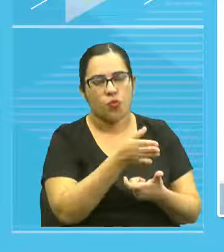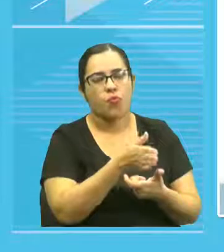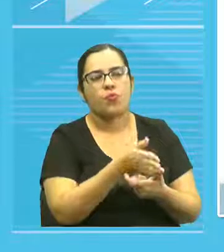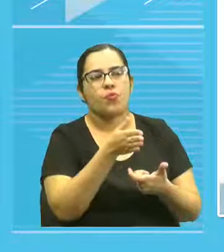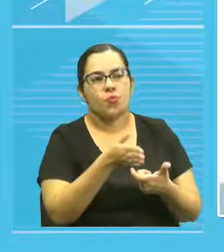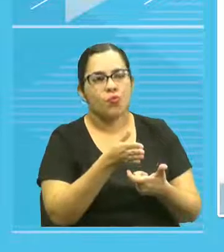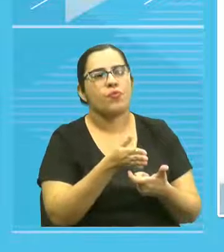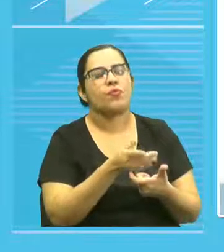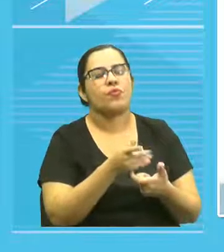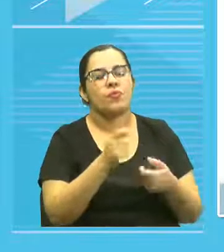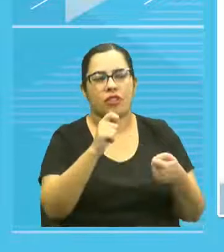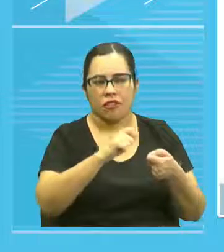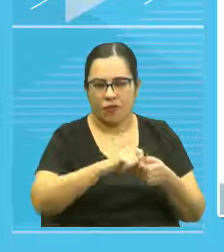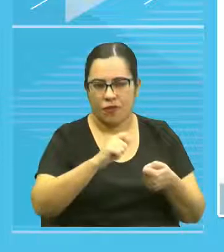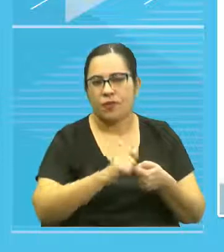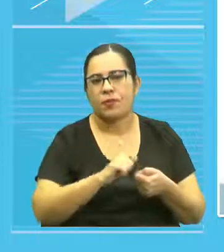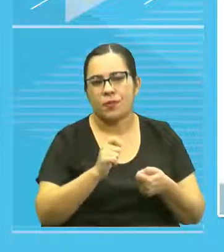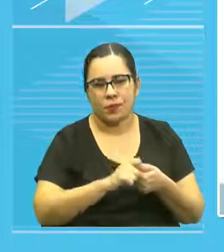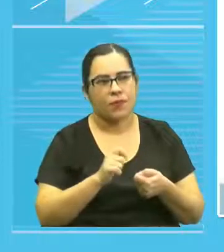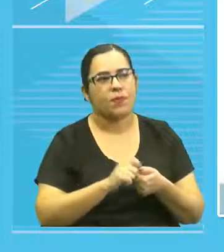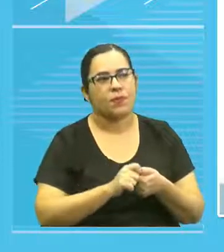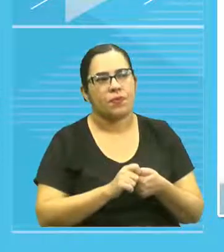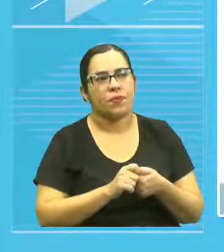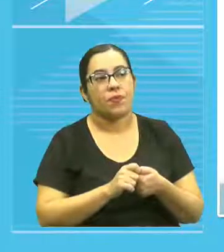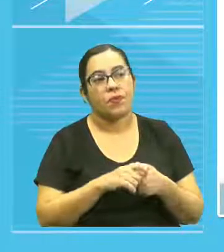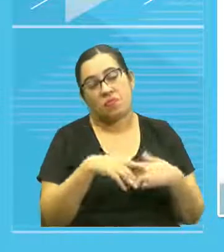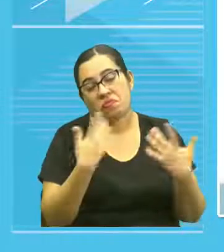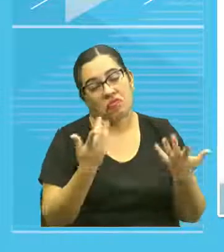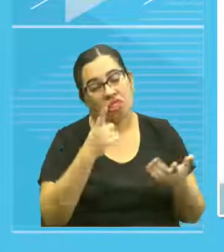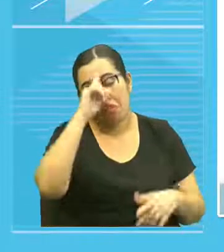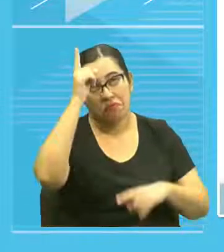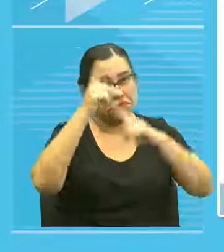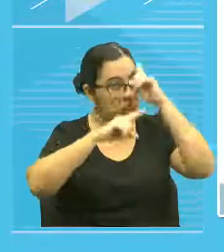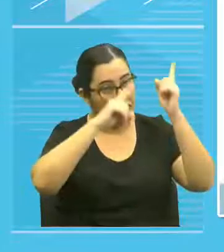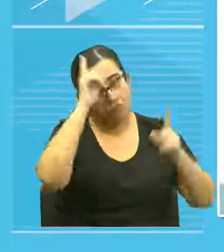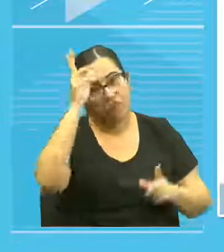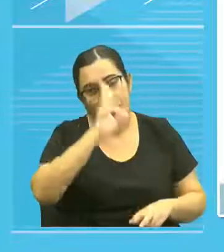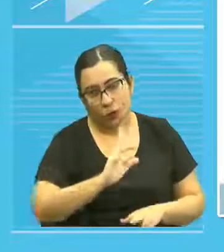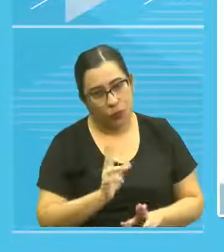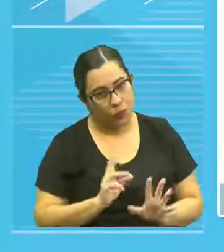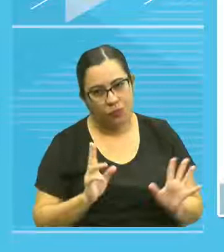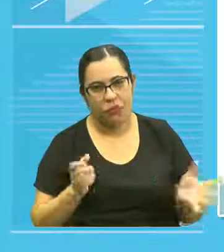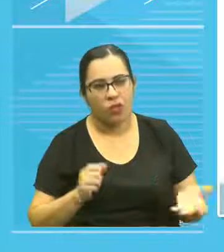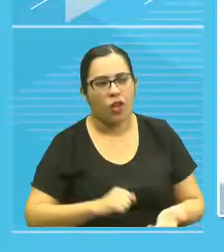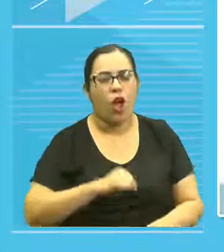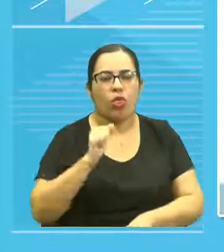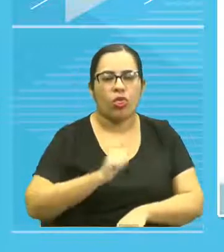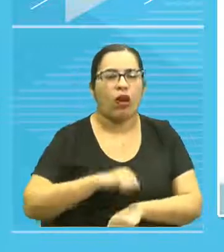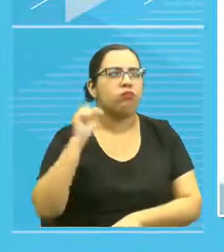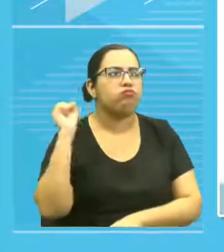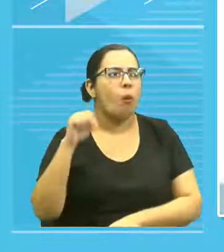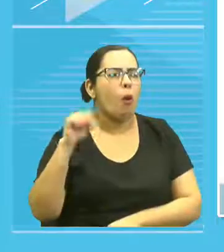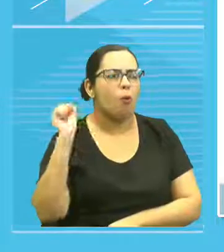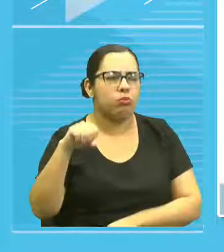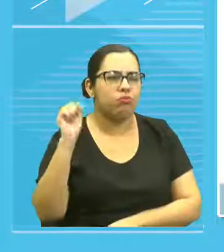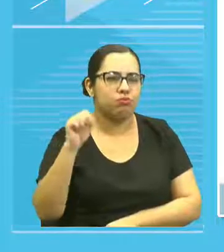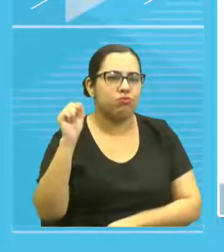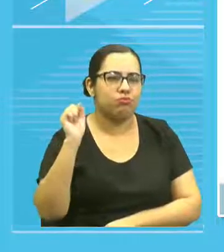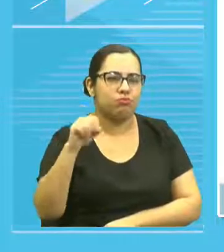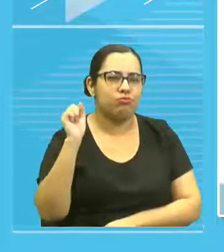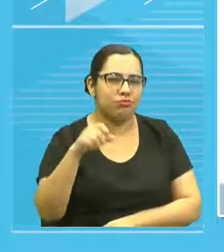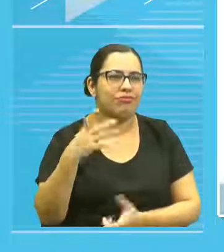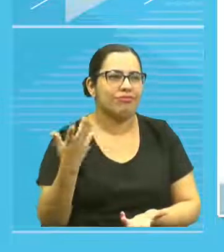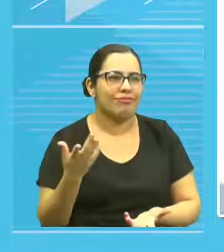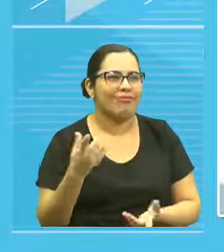pode em que é fazer criar o fazer nome se né top pop rock Pocket de